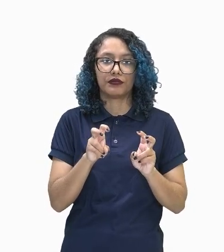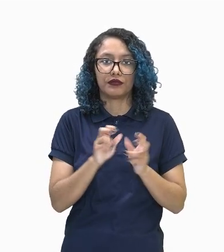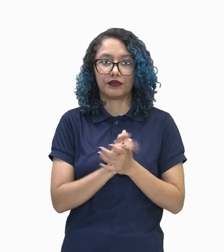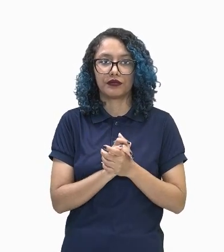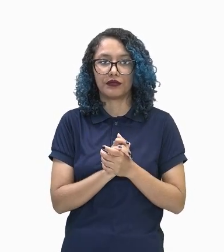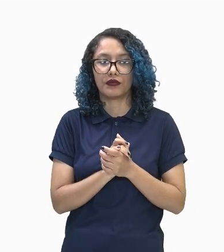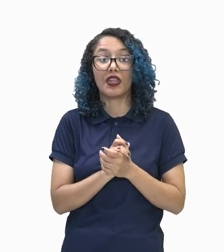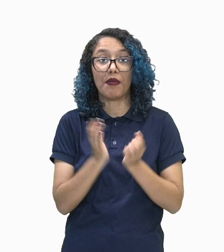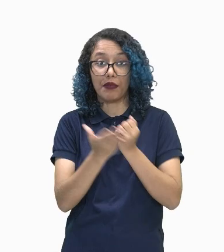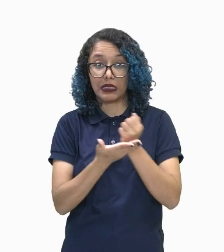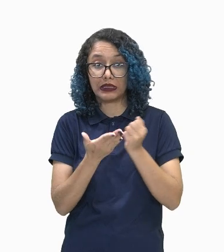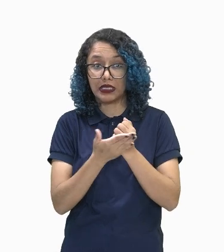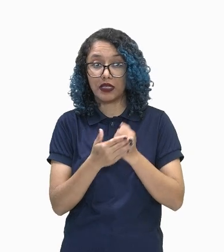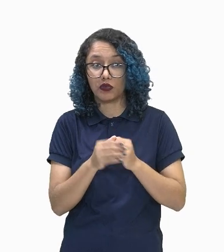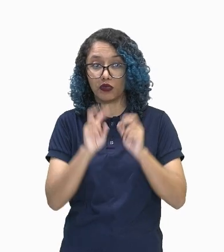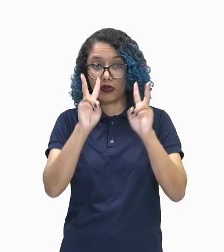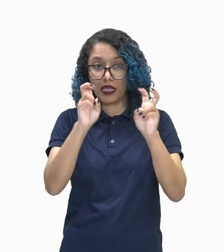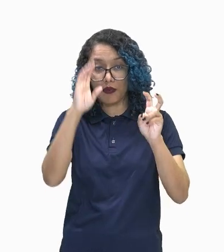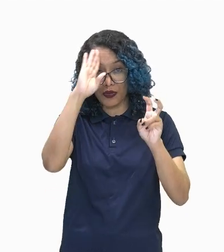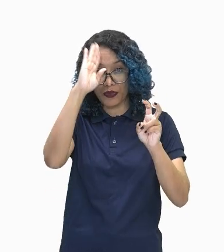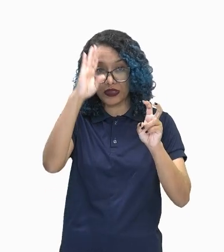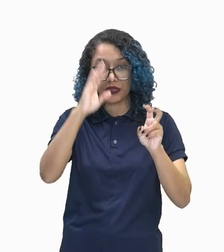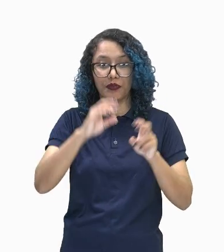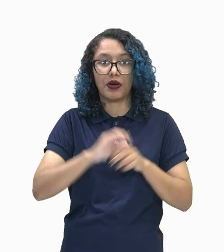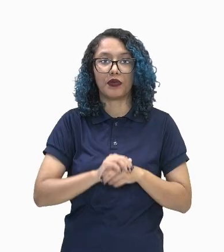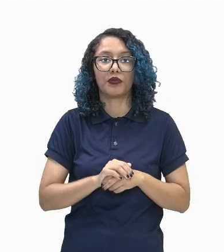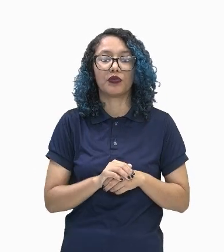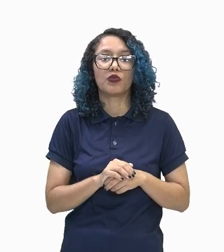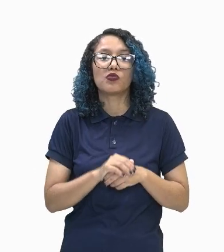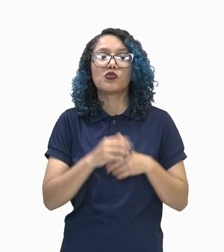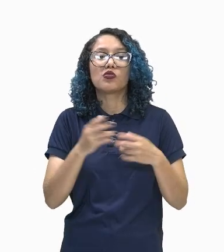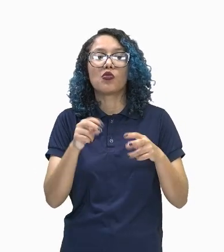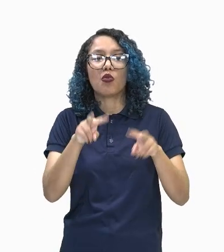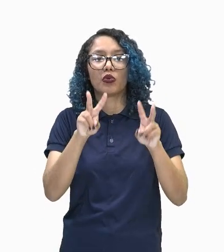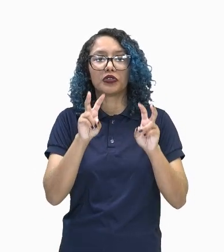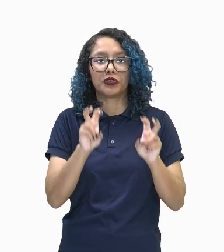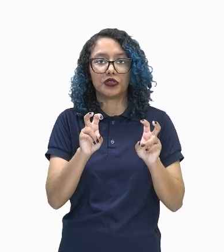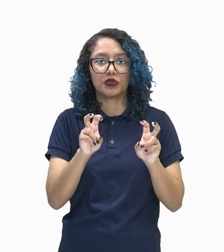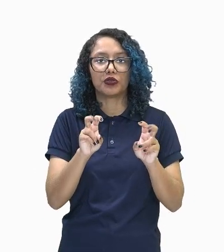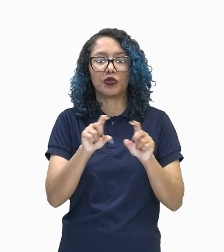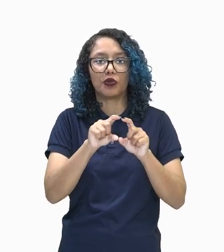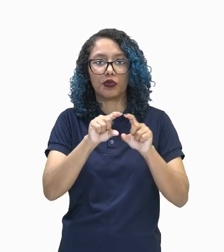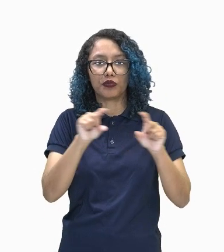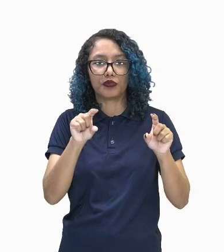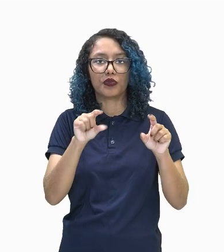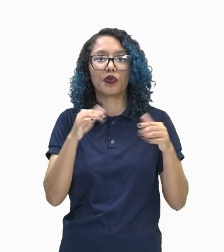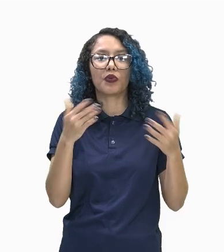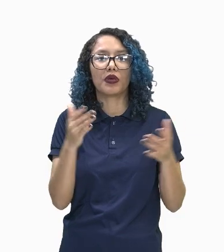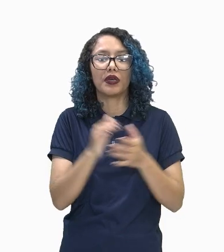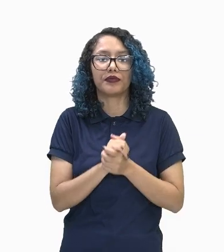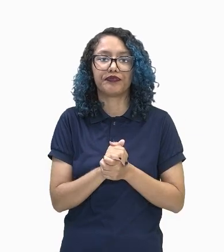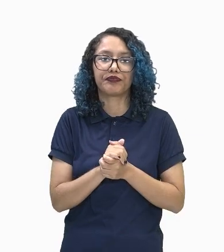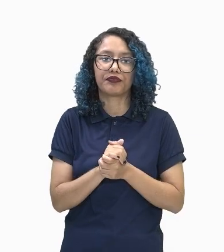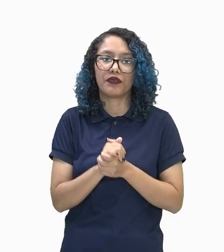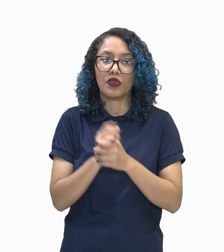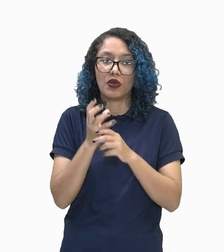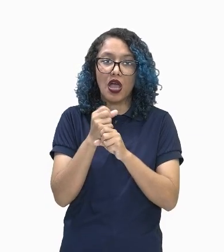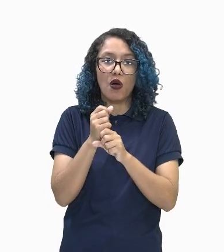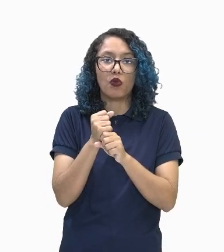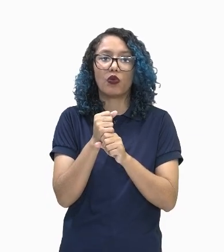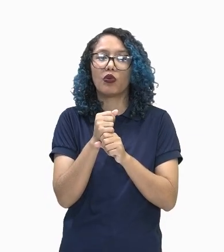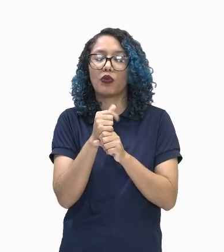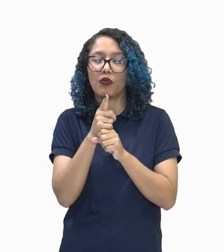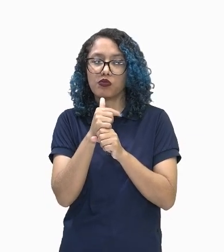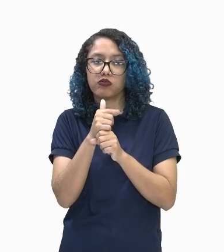tema. Pegada hídrica fundamental para preservar um recurso natural